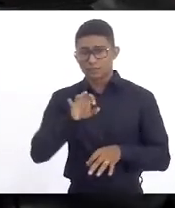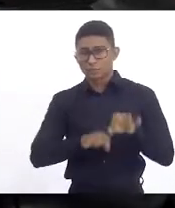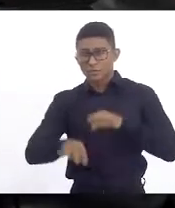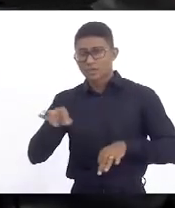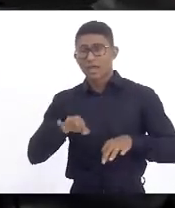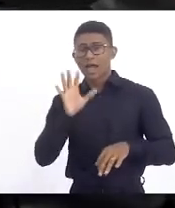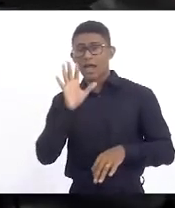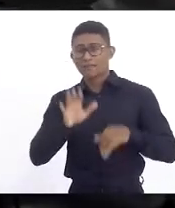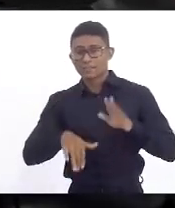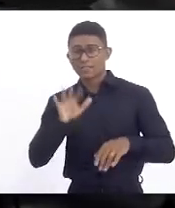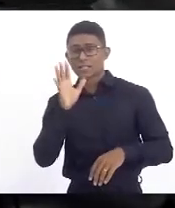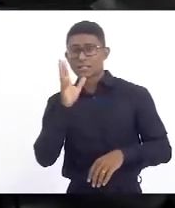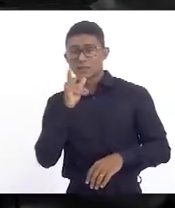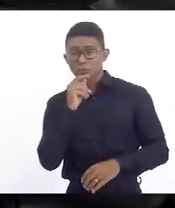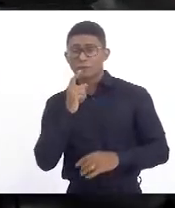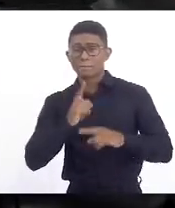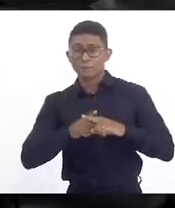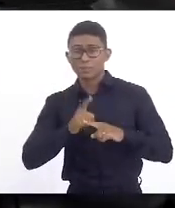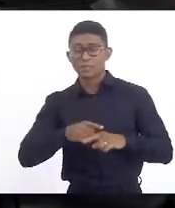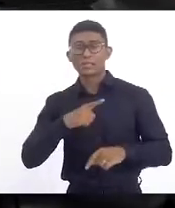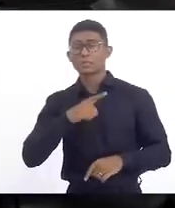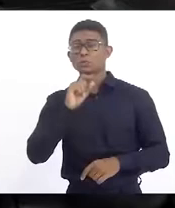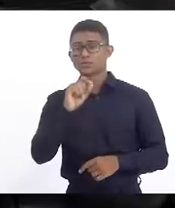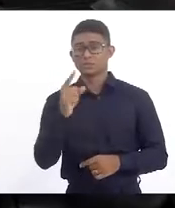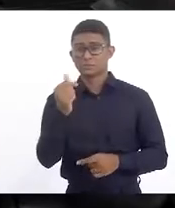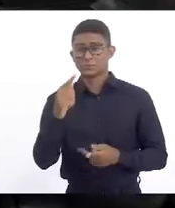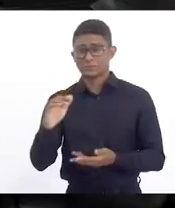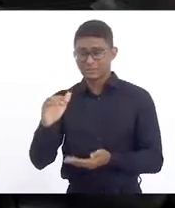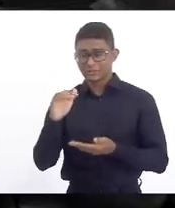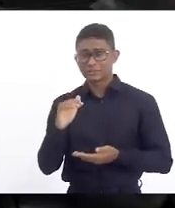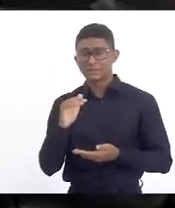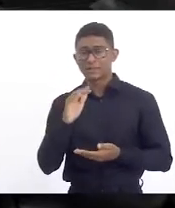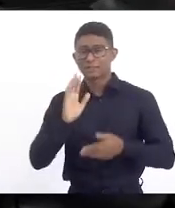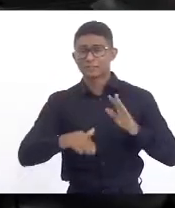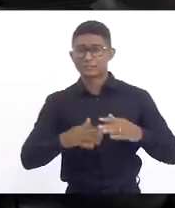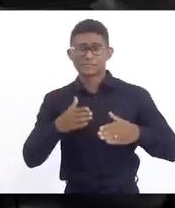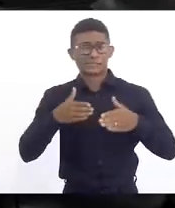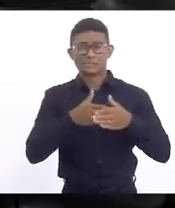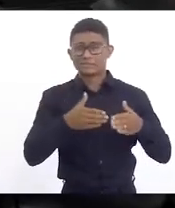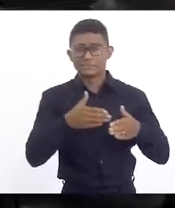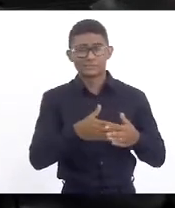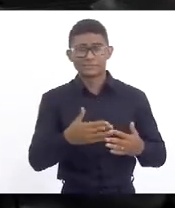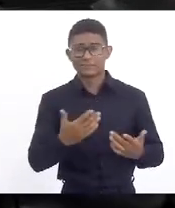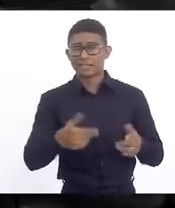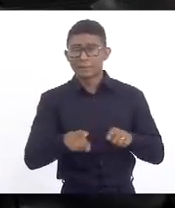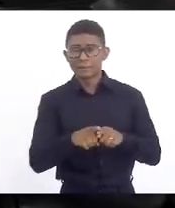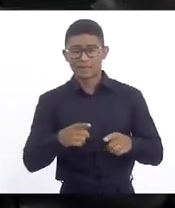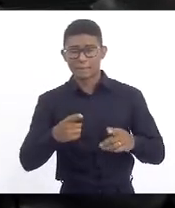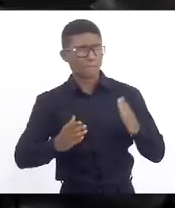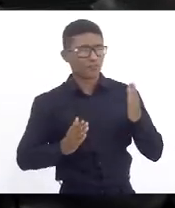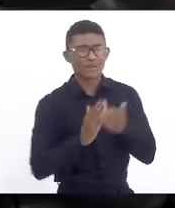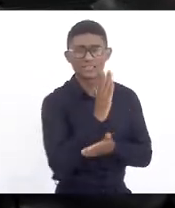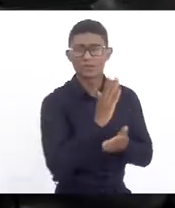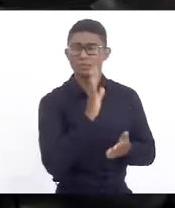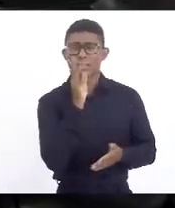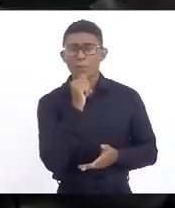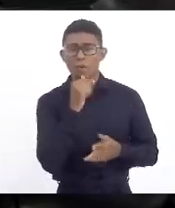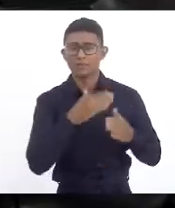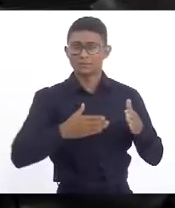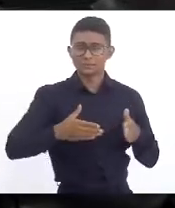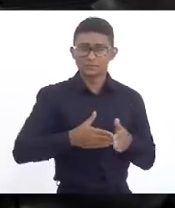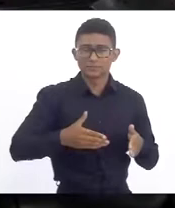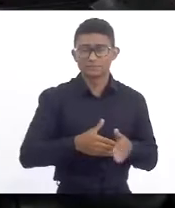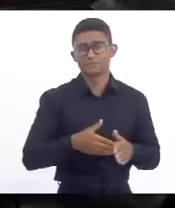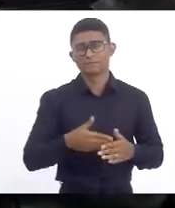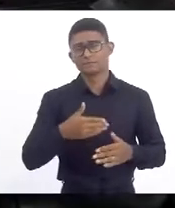gente tem trave de orçamento, a gente tem trave de aprovação. Então, são uma série de entraves que nem sempre são